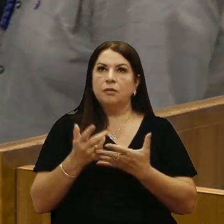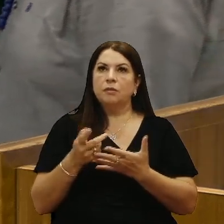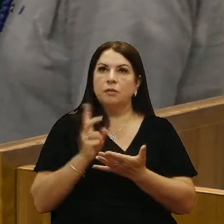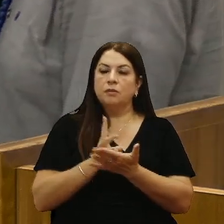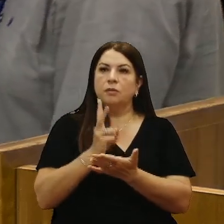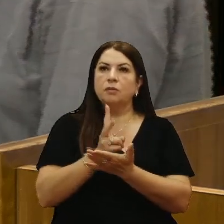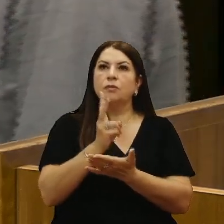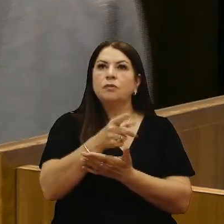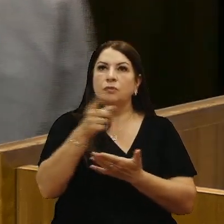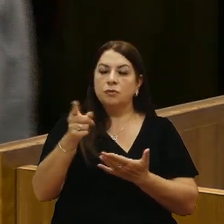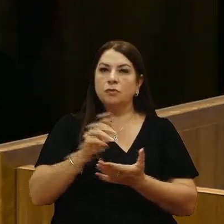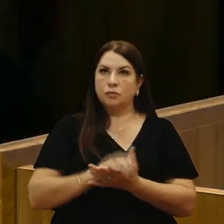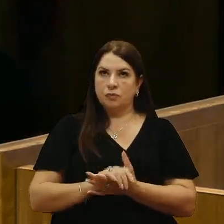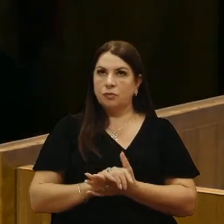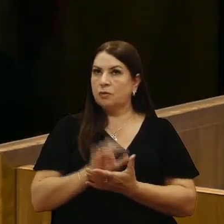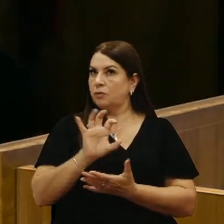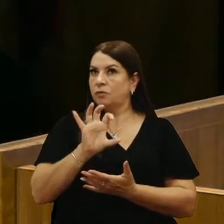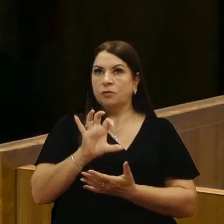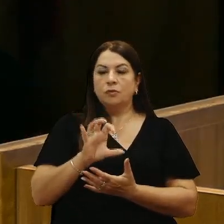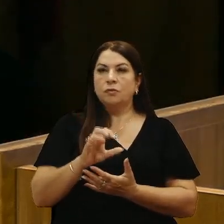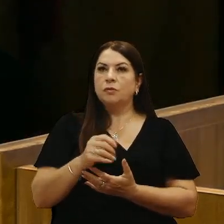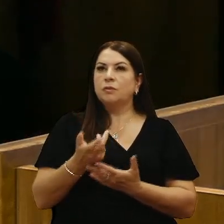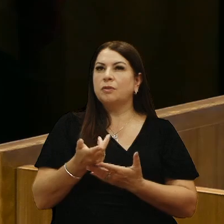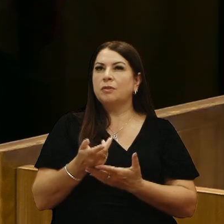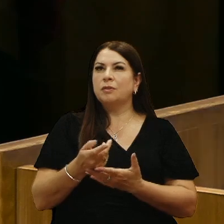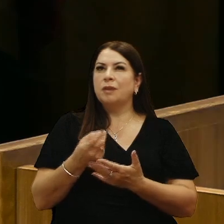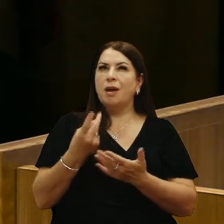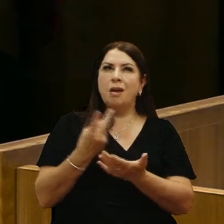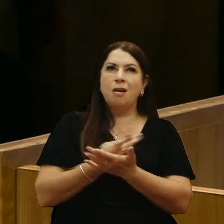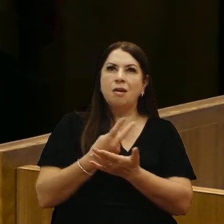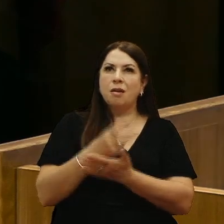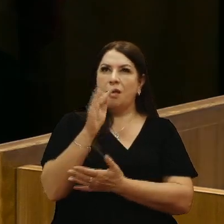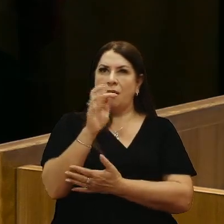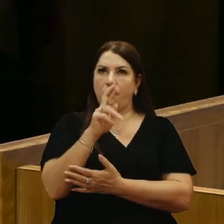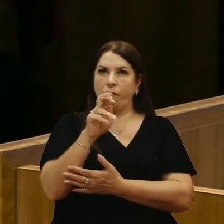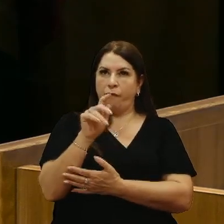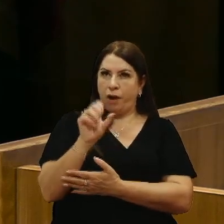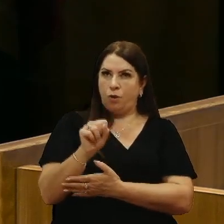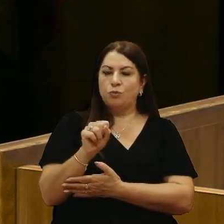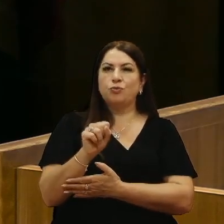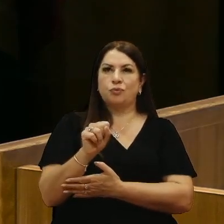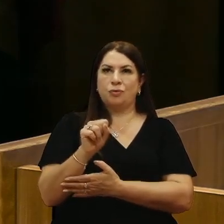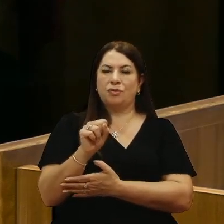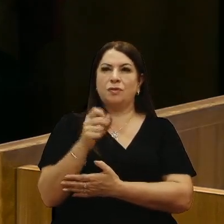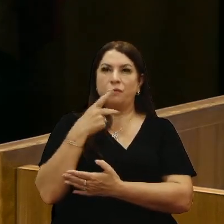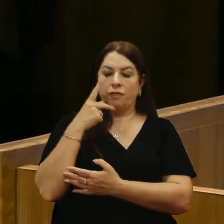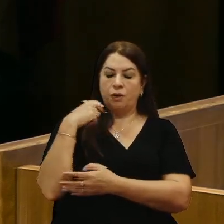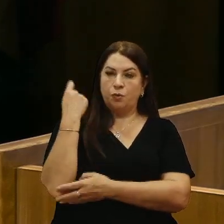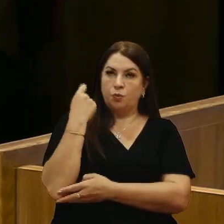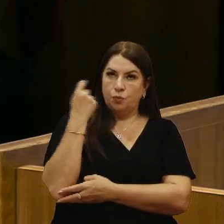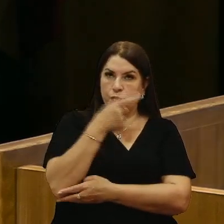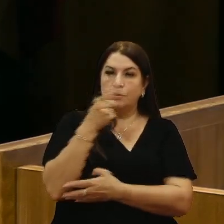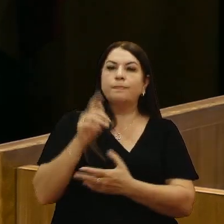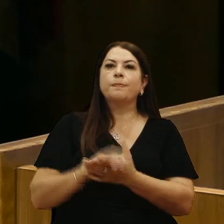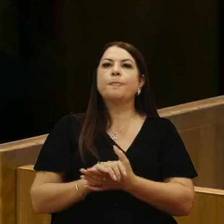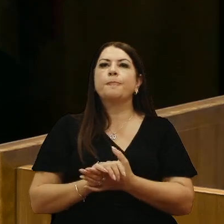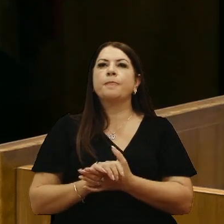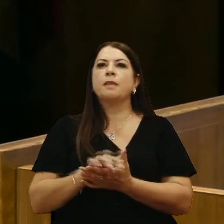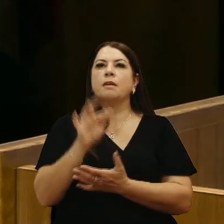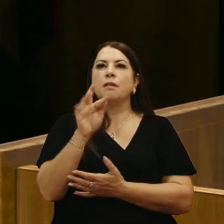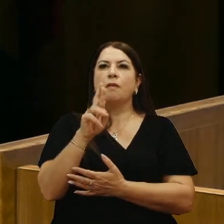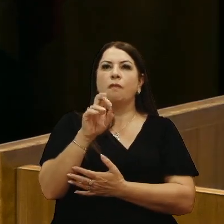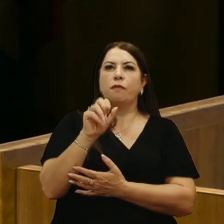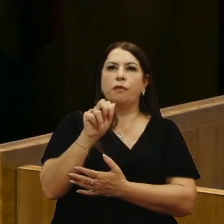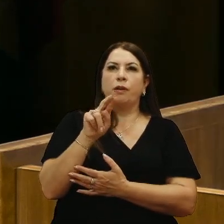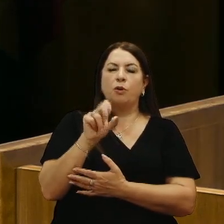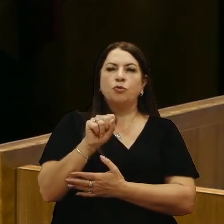continuar desse jeito. Fraudes recentes, olha ali, ó, a gente fala de Rio Grande do Sul, né? Fraudes